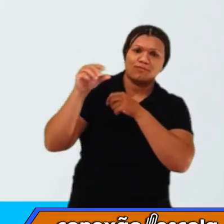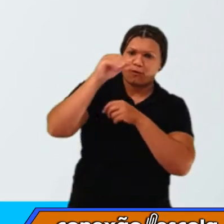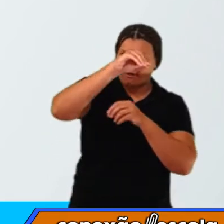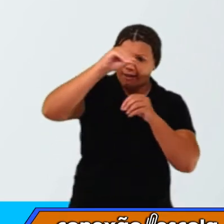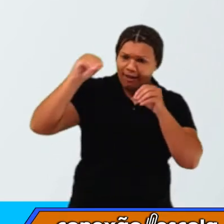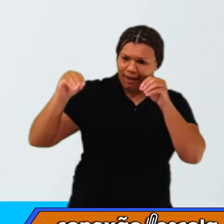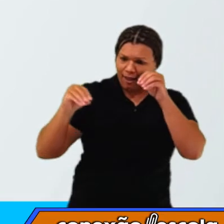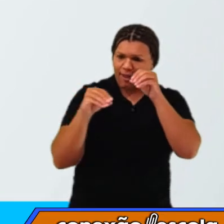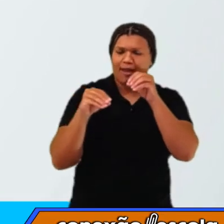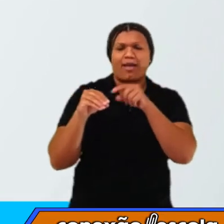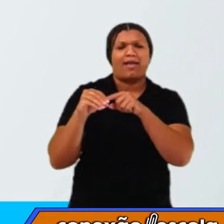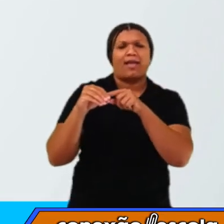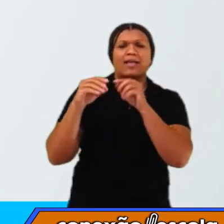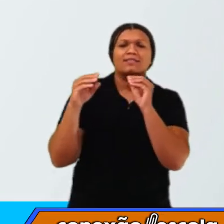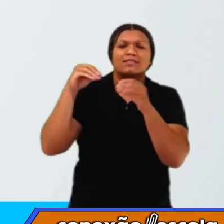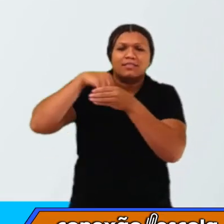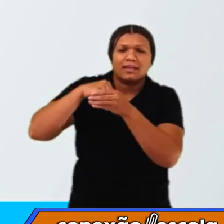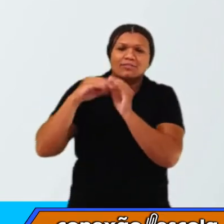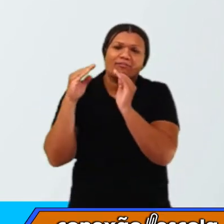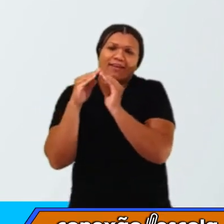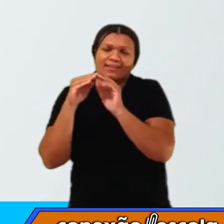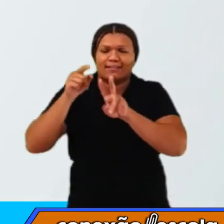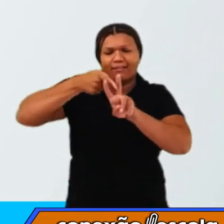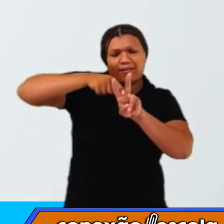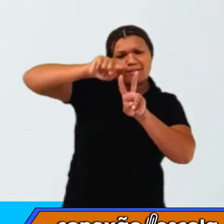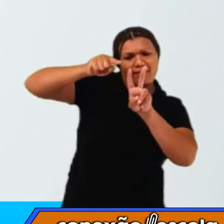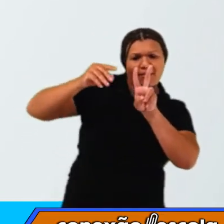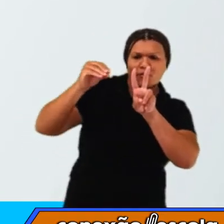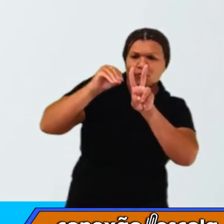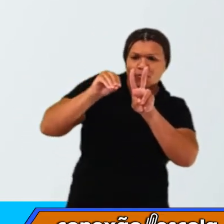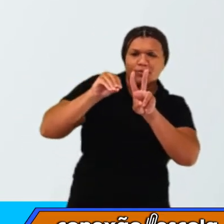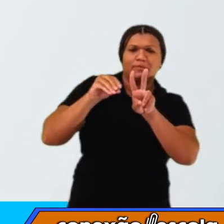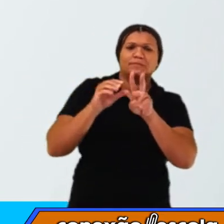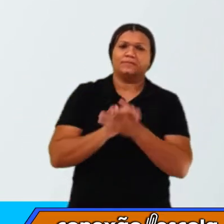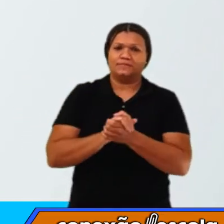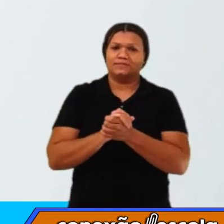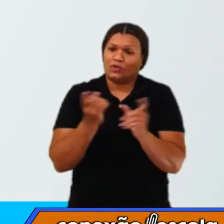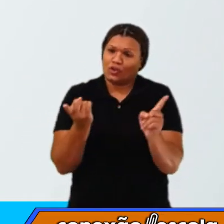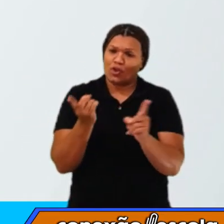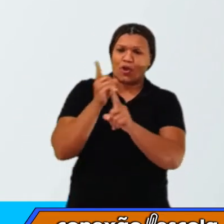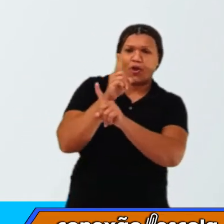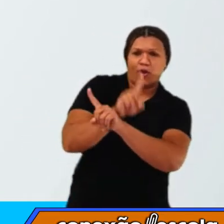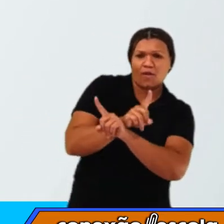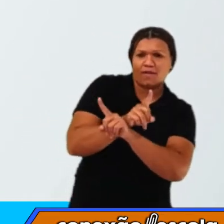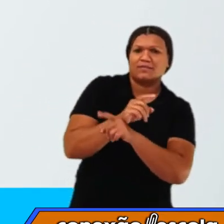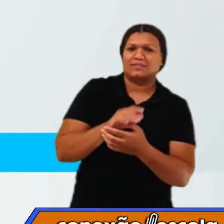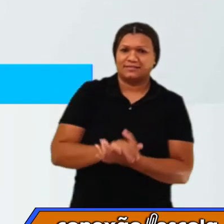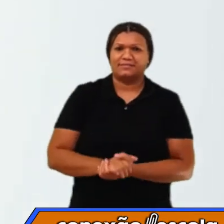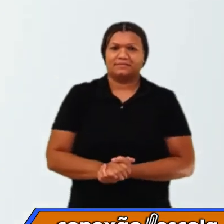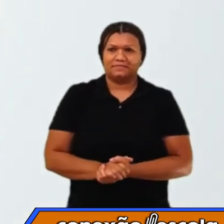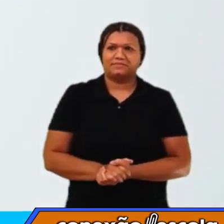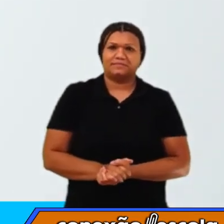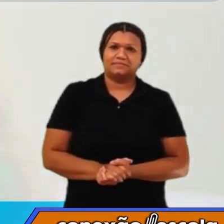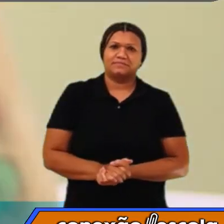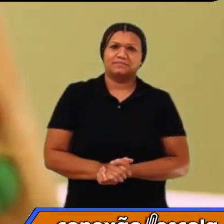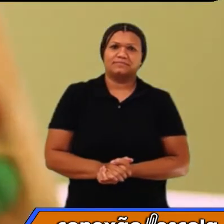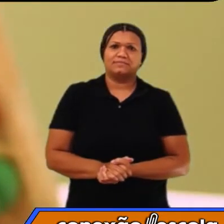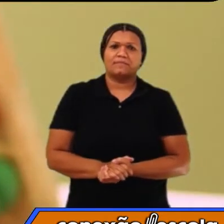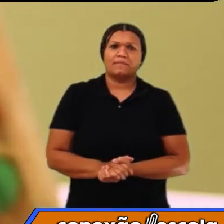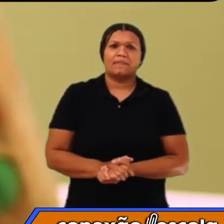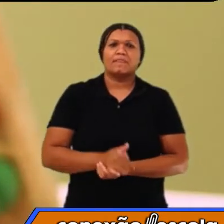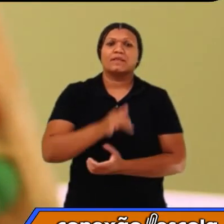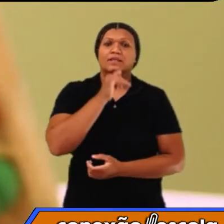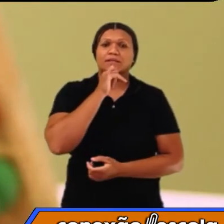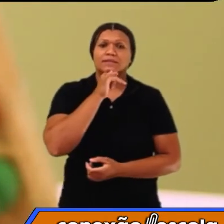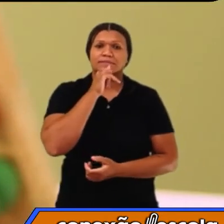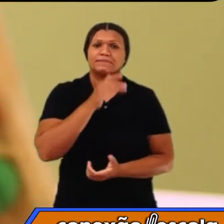Sombra Vai lá para dentro da casinha Quem tá na sombra oi sol boa né bom então vamos lá vamos